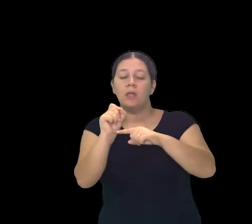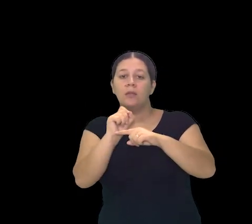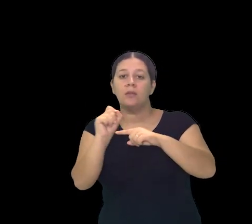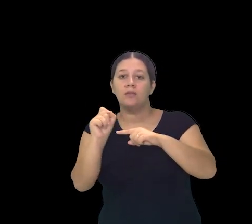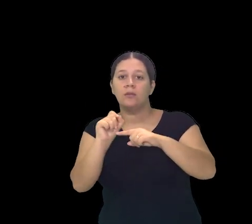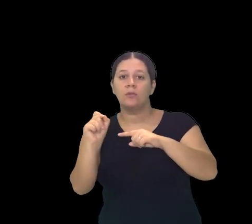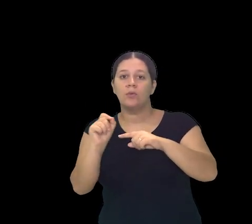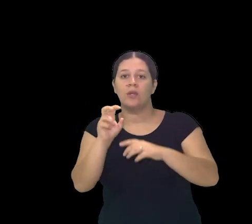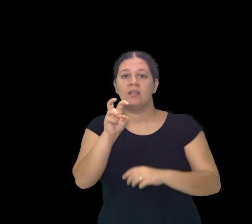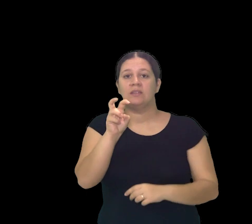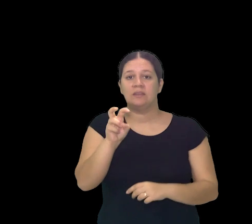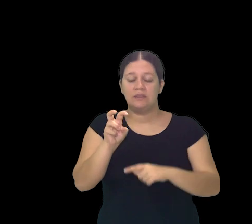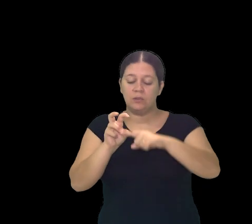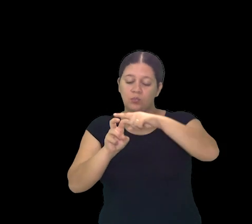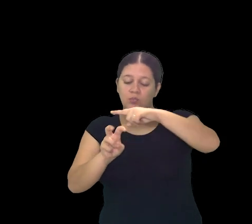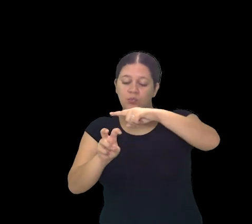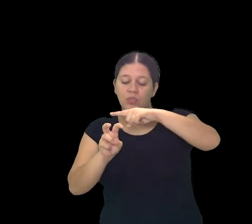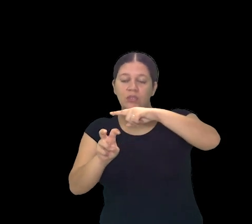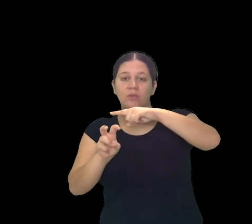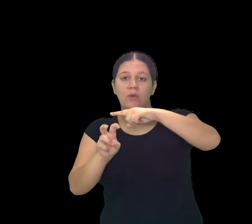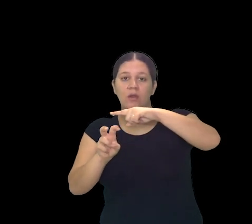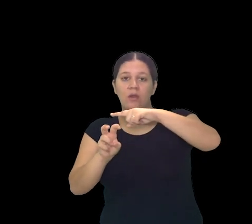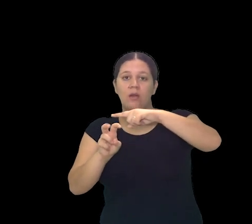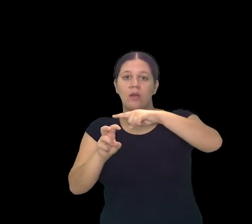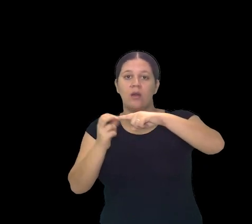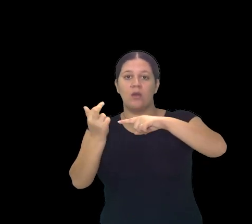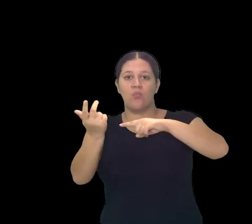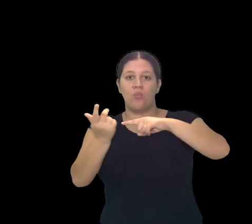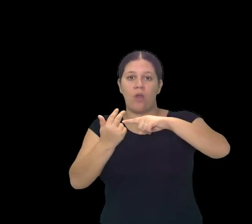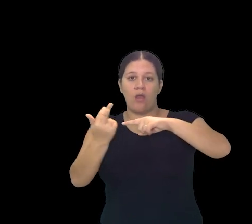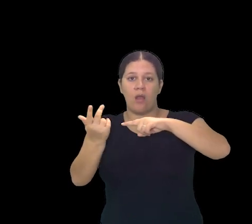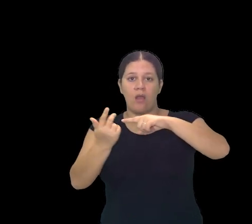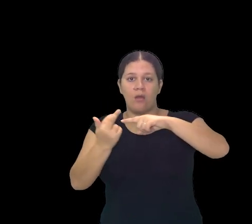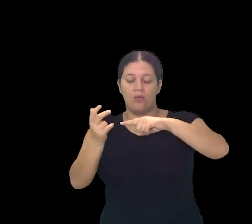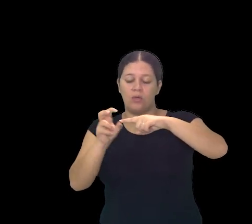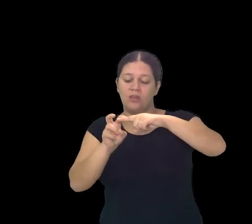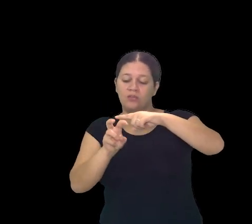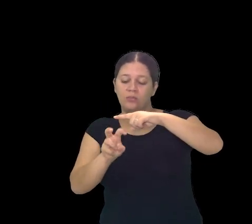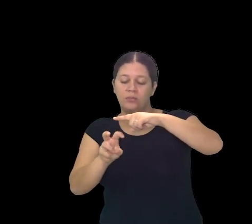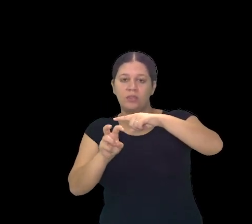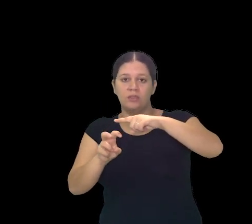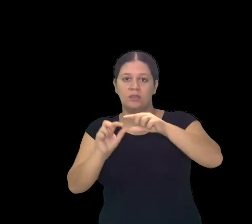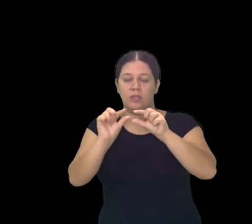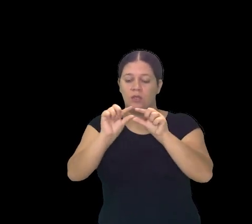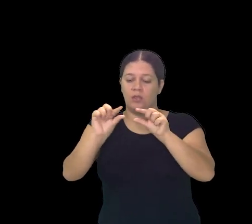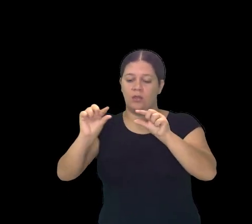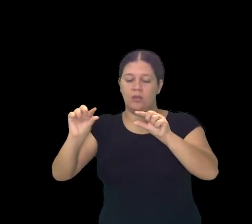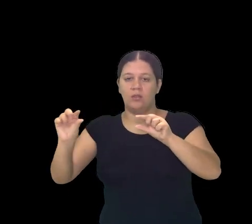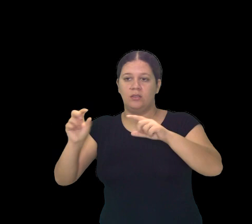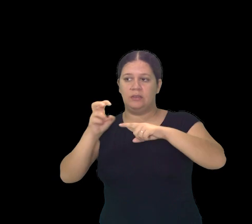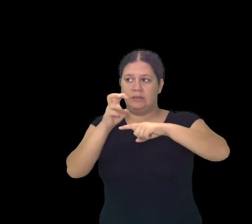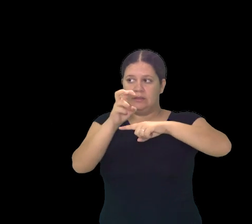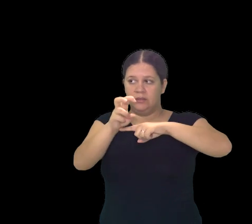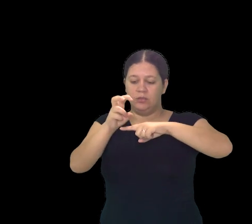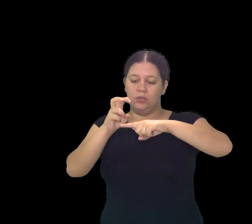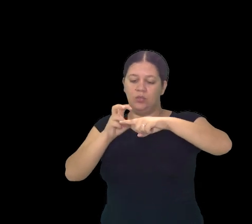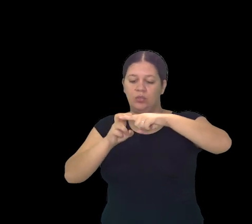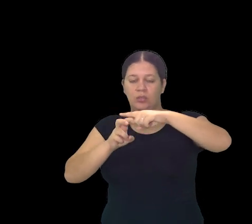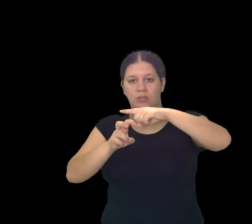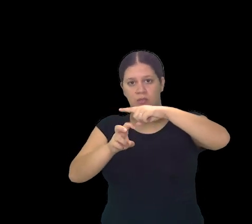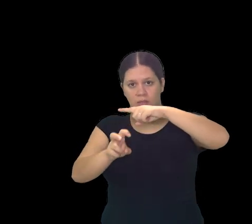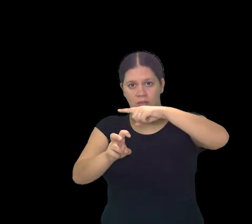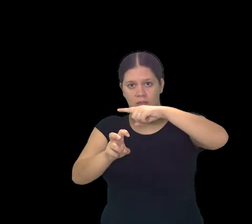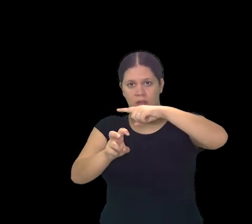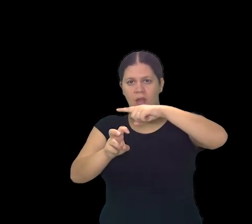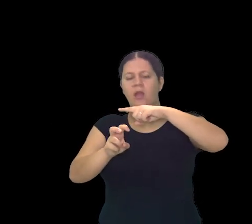disso? Tenho 5 das 5 seções iguais sombreadas, ou tenho 5 sobre 5 sombreadas.